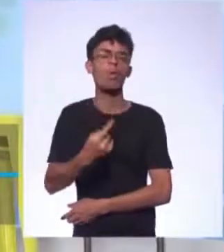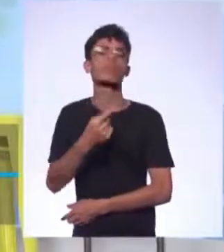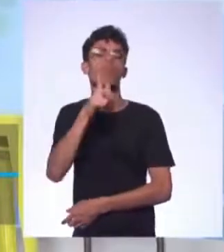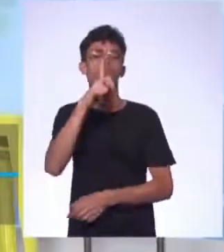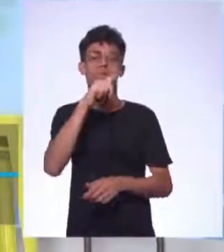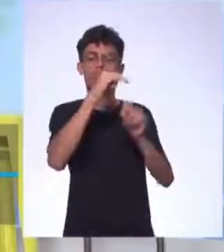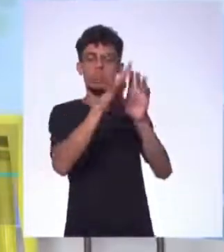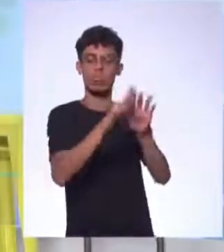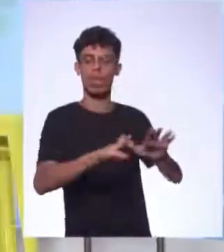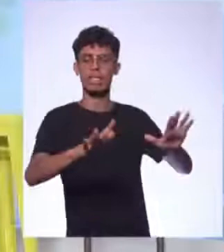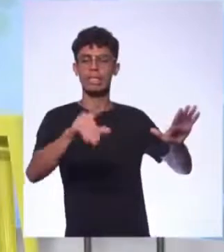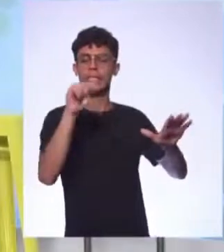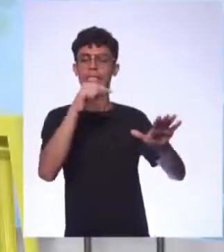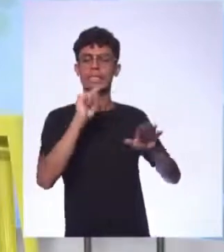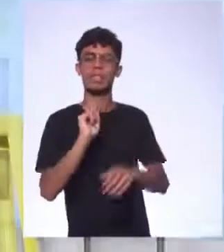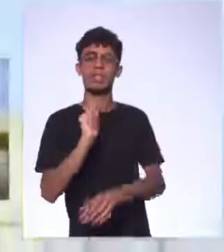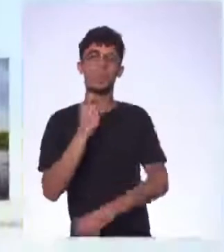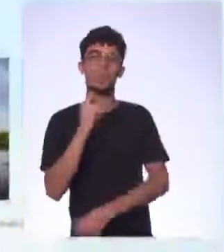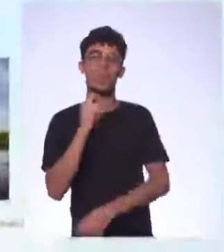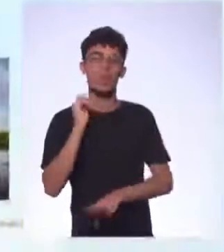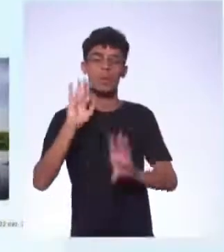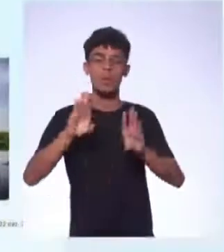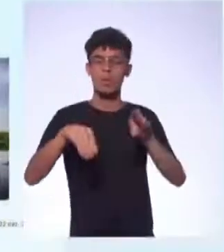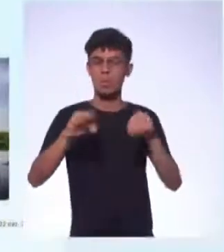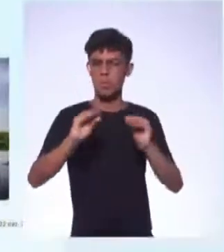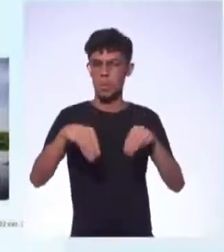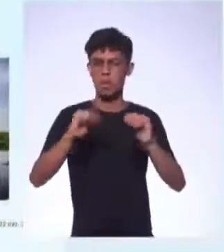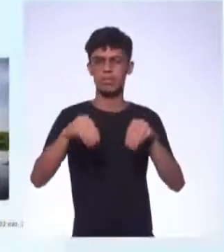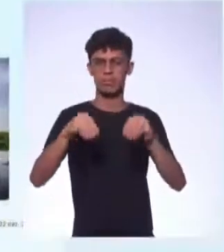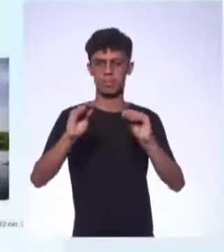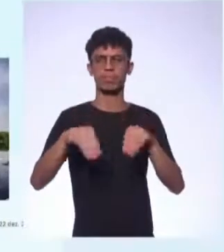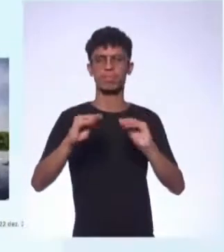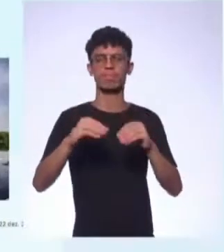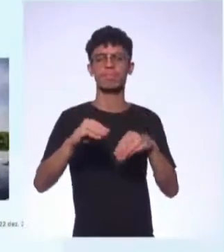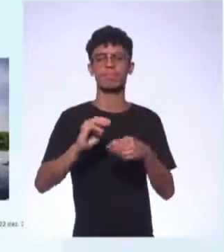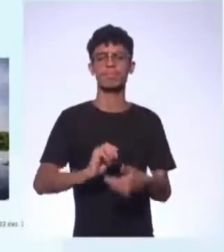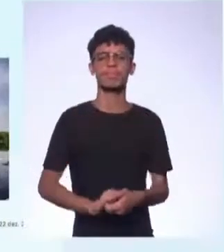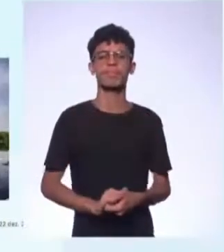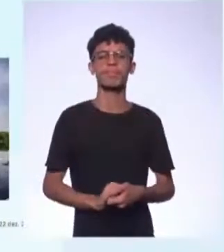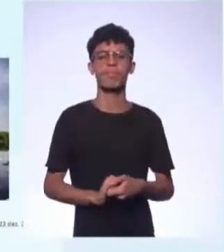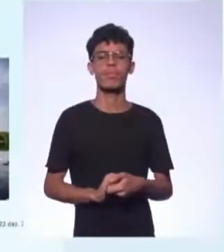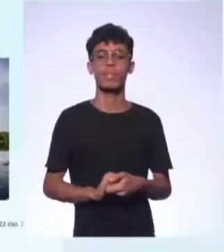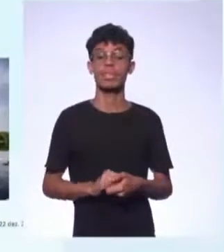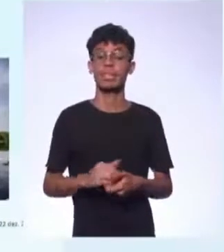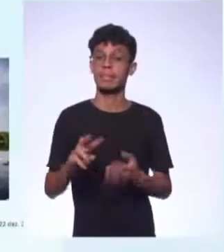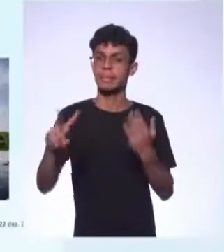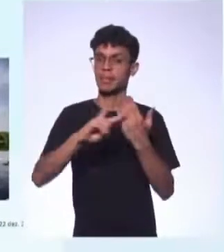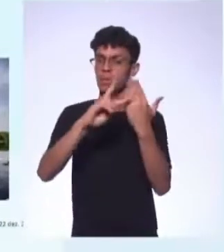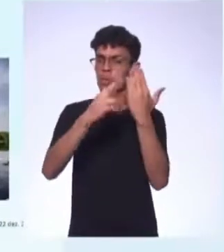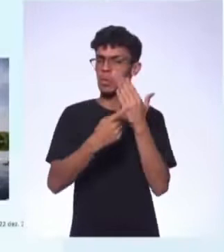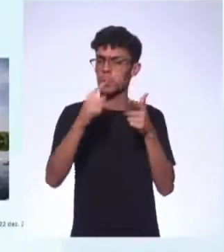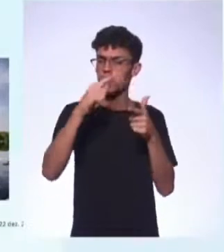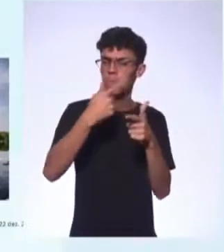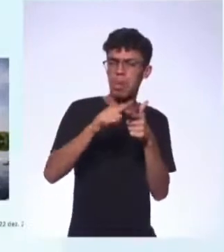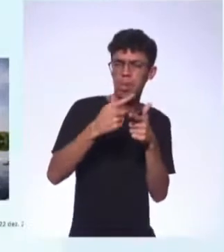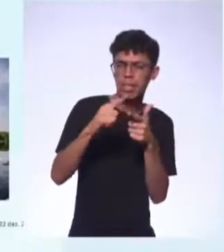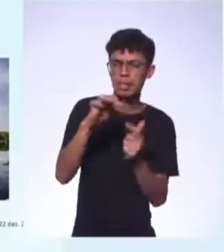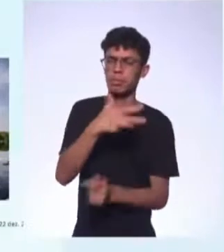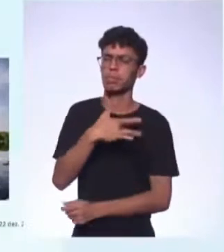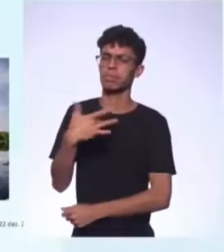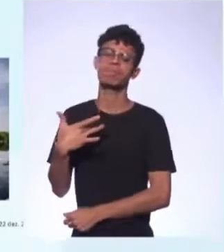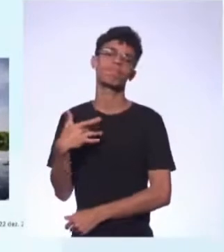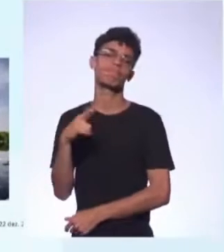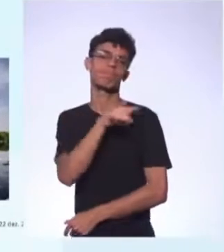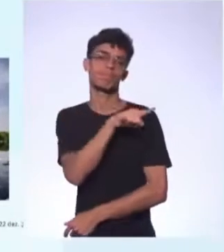água, como, né, os plásticos, e que vai ocasionar vários problemas aí,